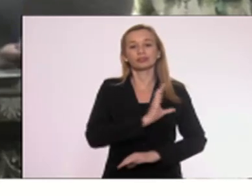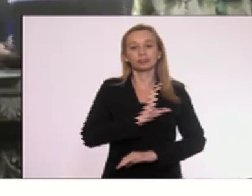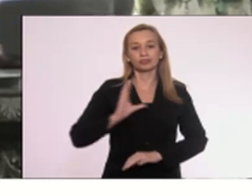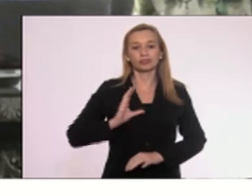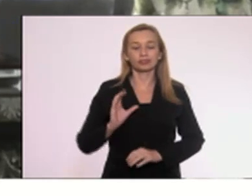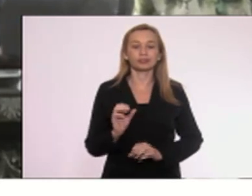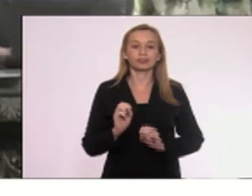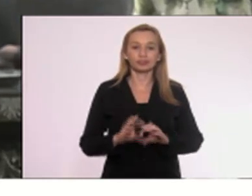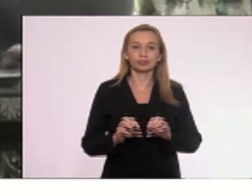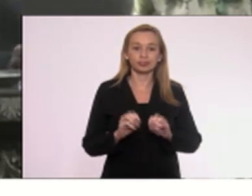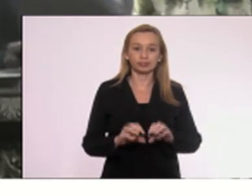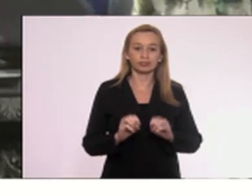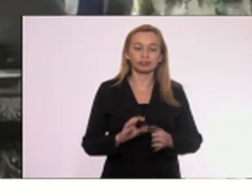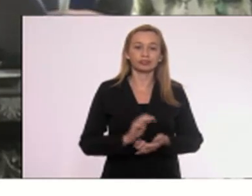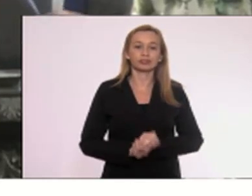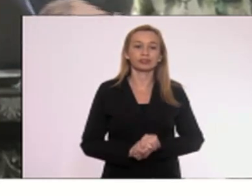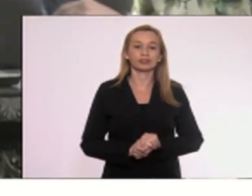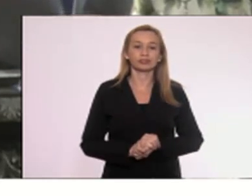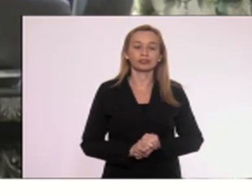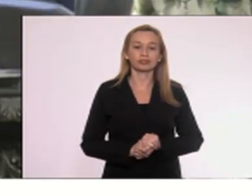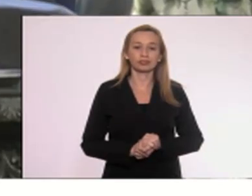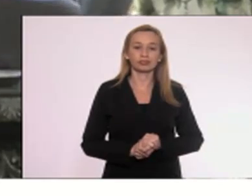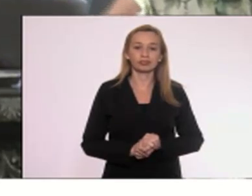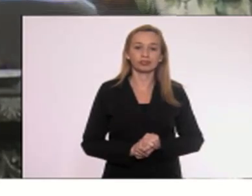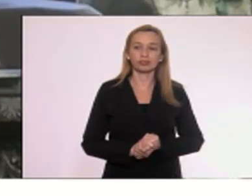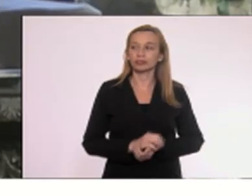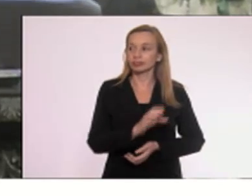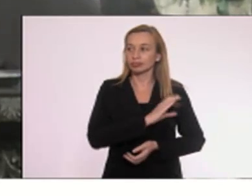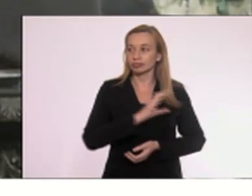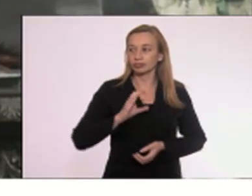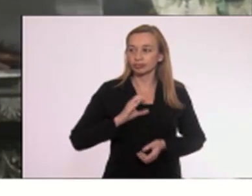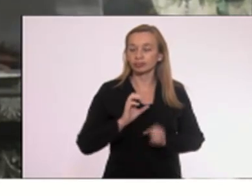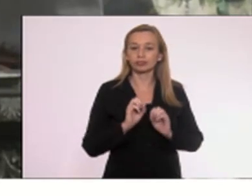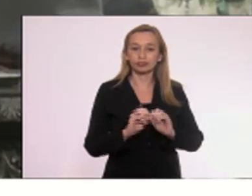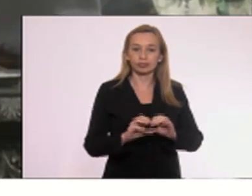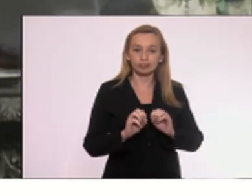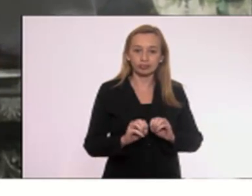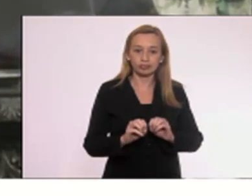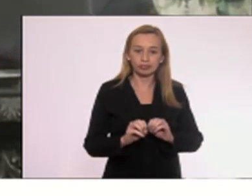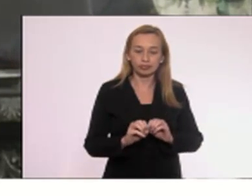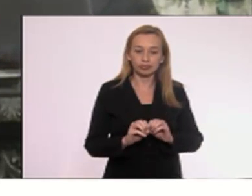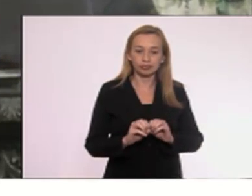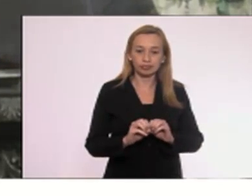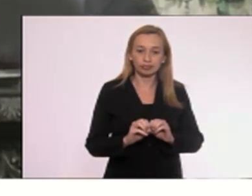de Educação, pela Comissão